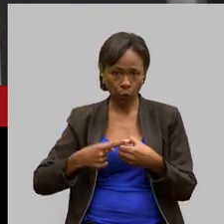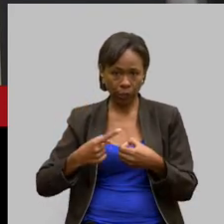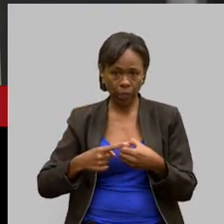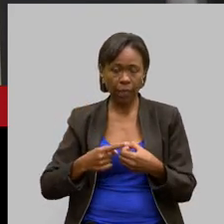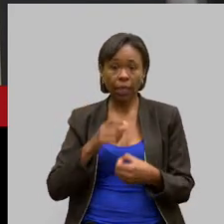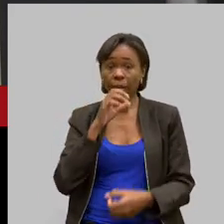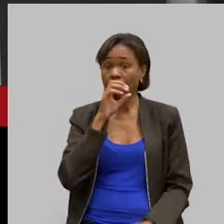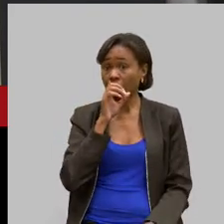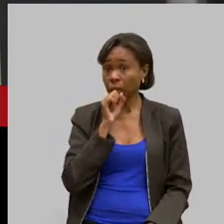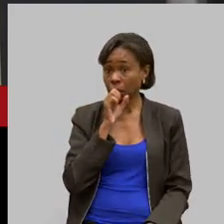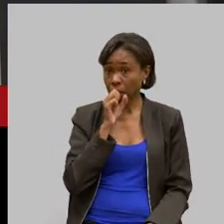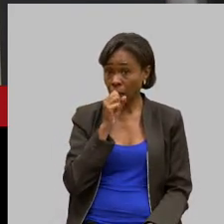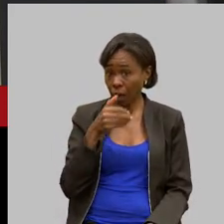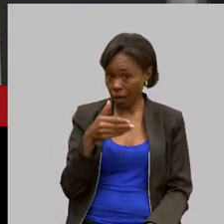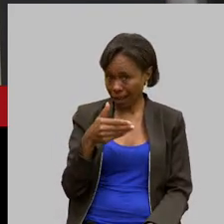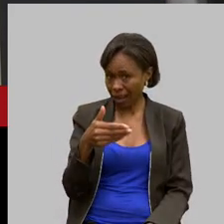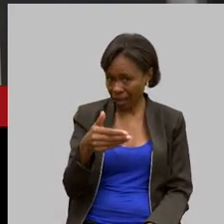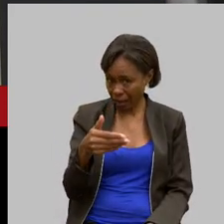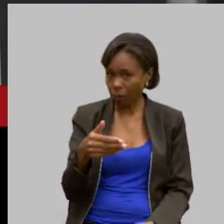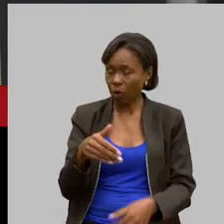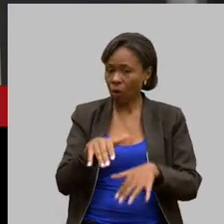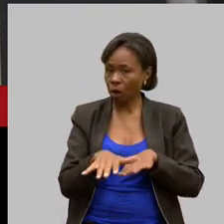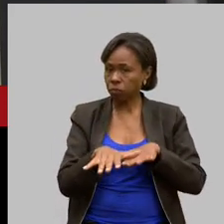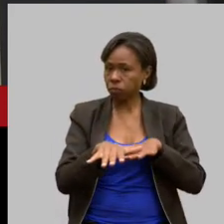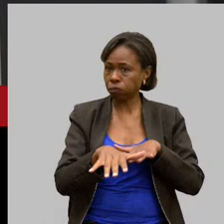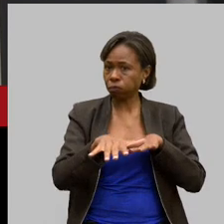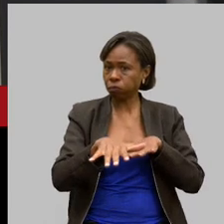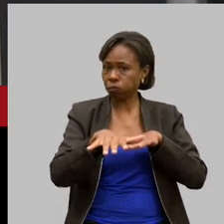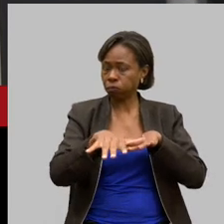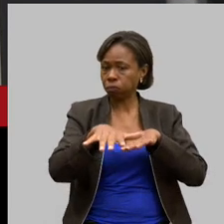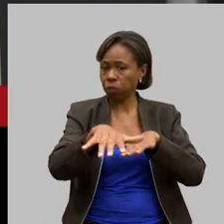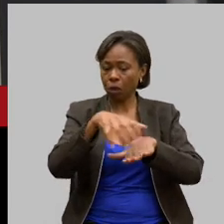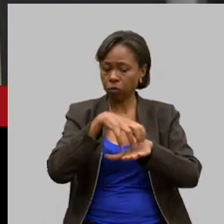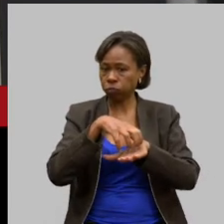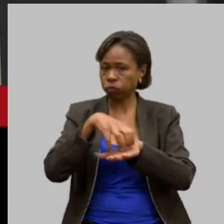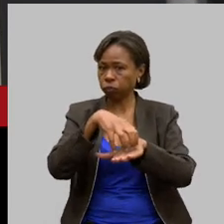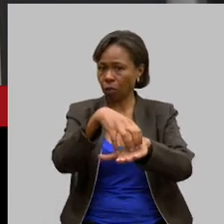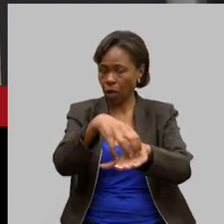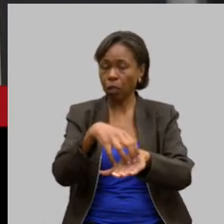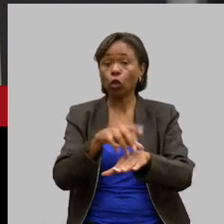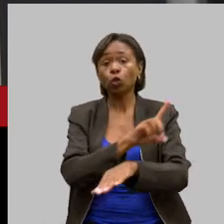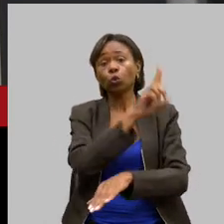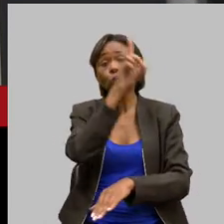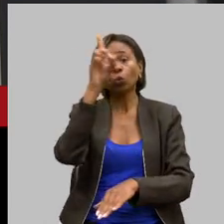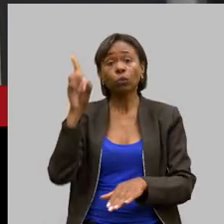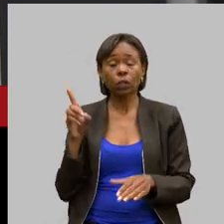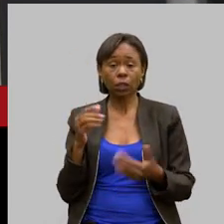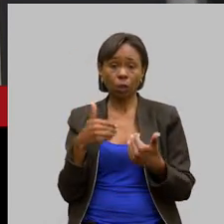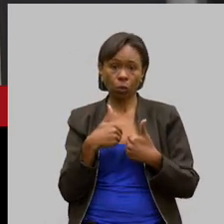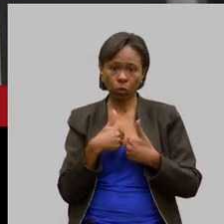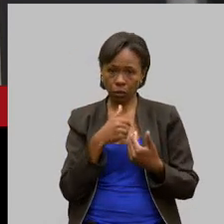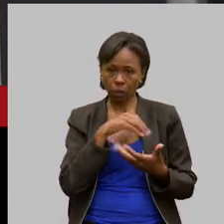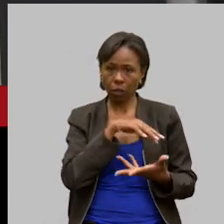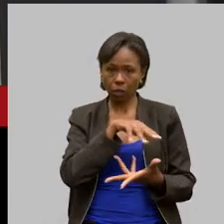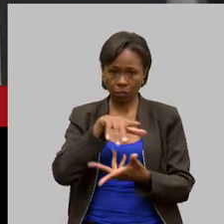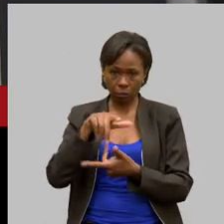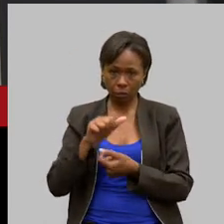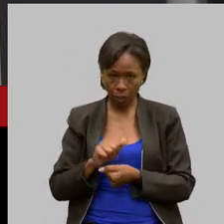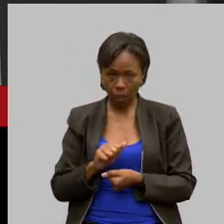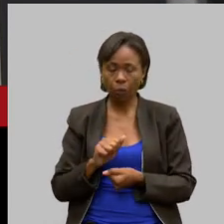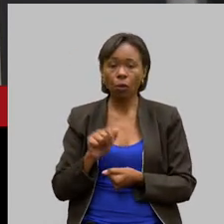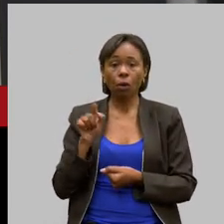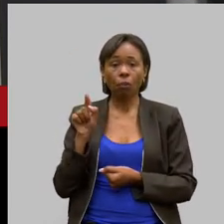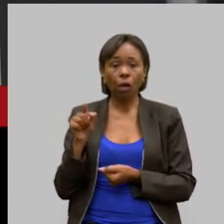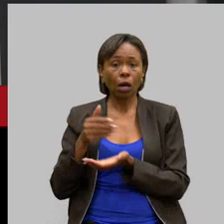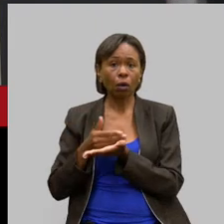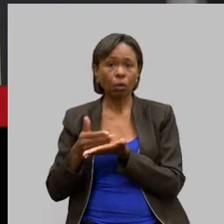a gente vai estar fazendo uma carriata no dia do autismo Nacional né referente a isso a carriata vai sair da Praça da